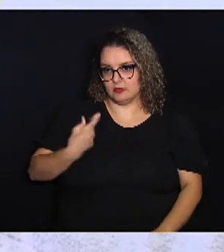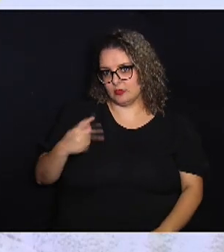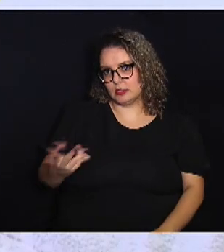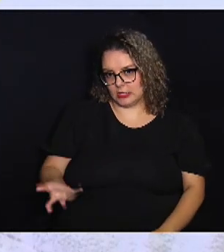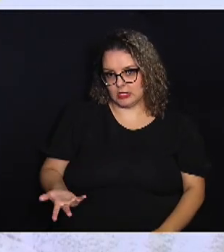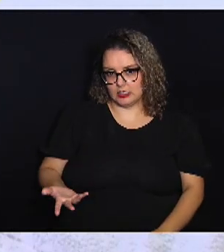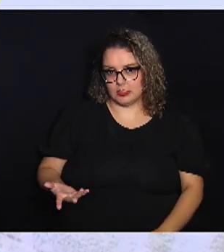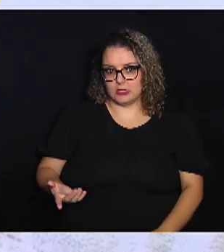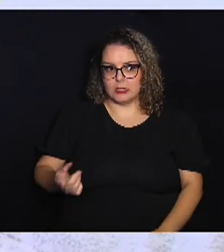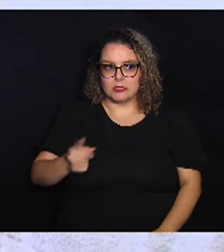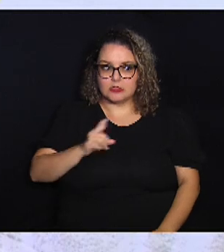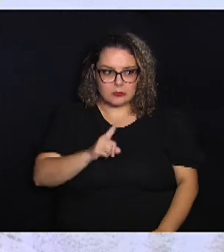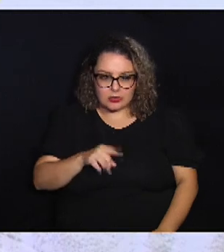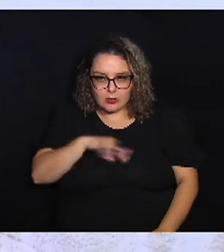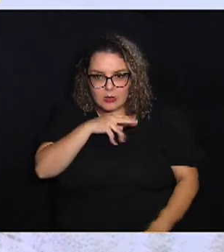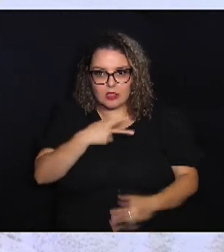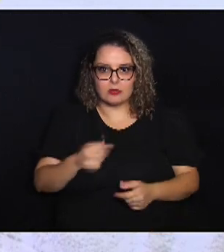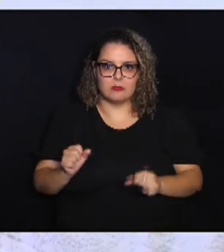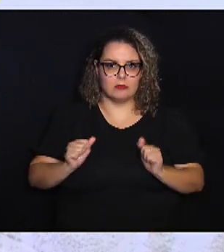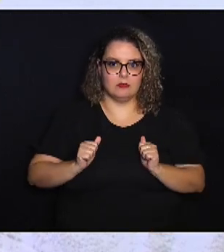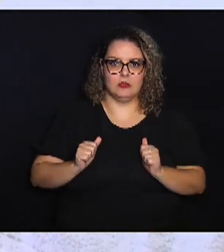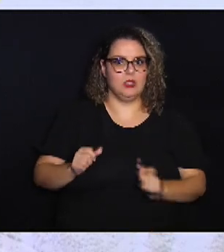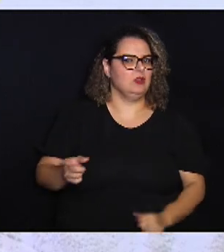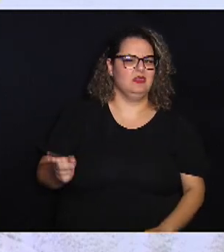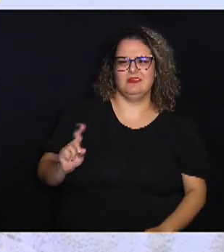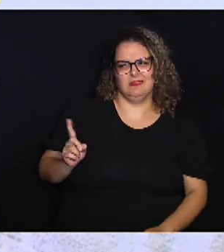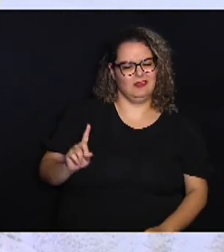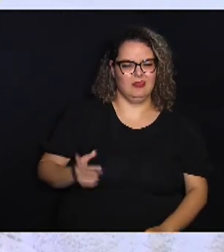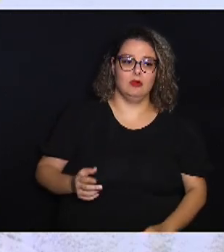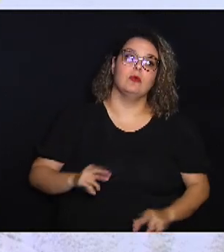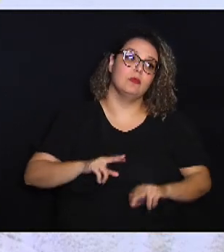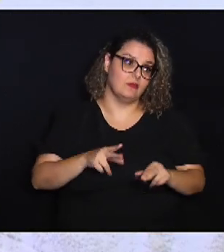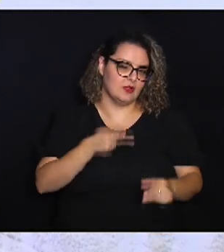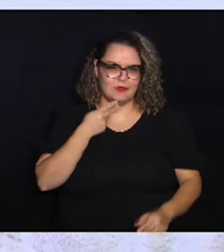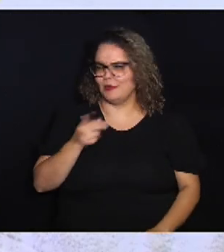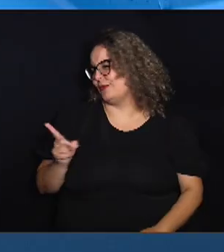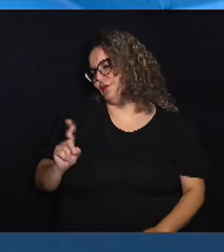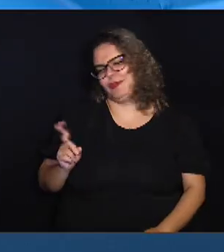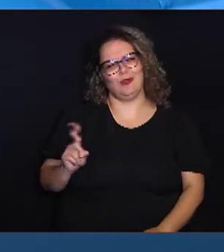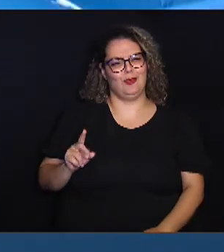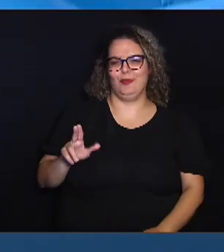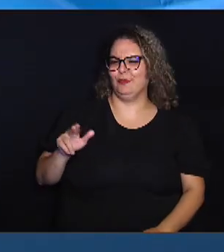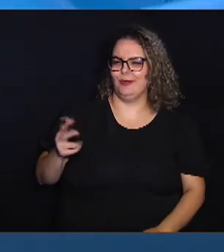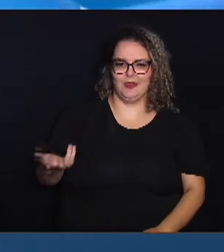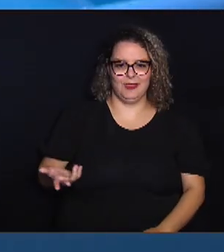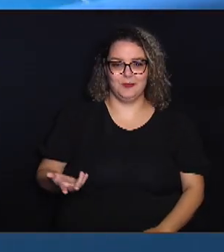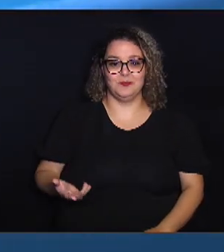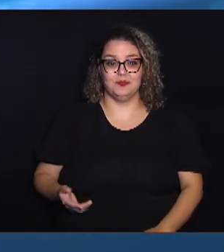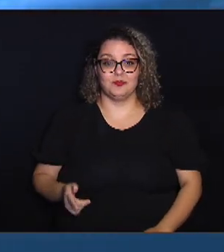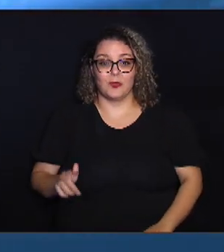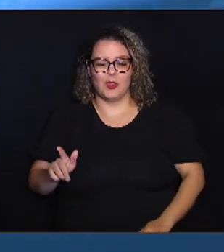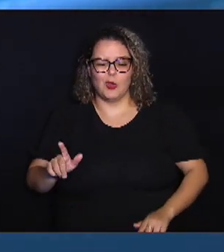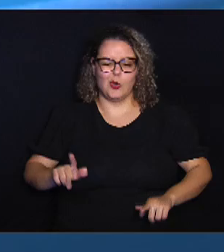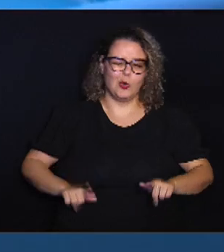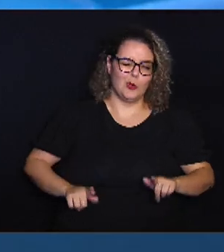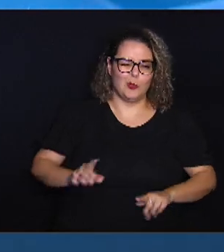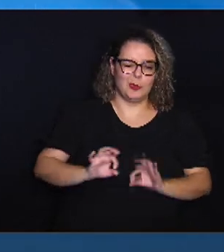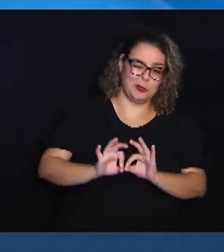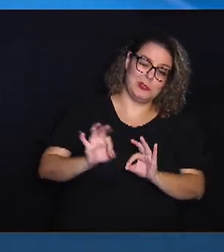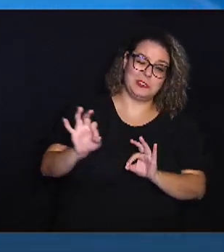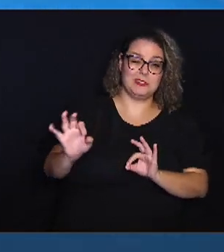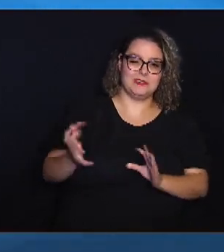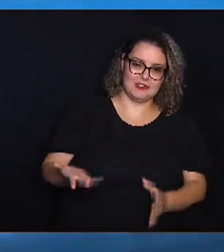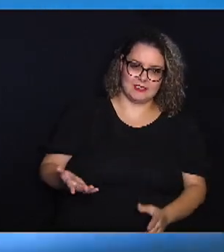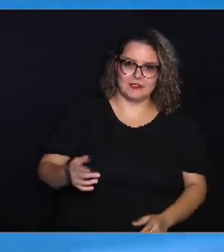eles não são animais parados, Não. como muitos dizem. De jeito nenhum. Um primo mais tímido e distante